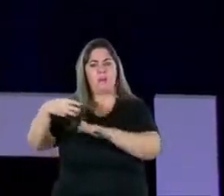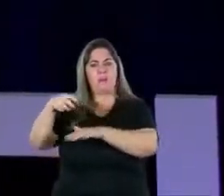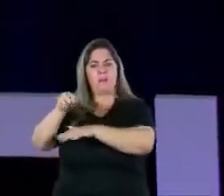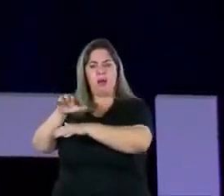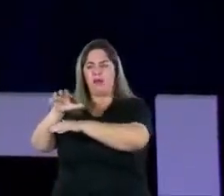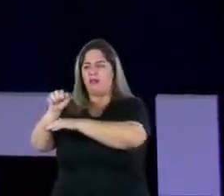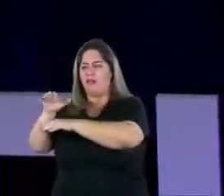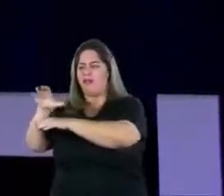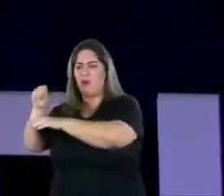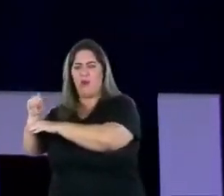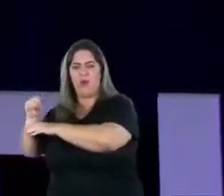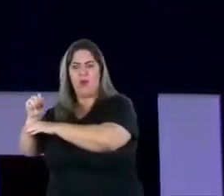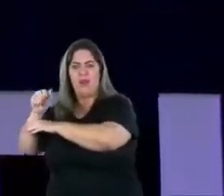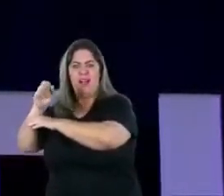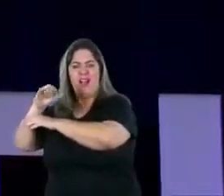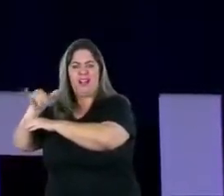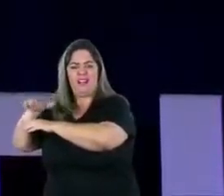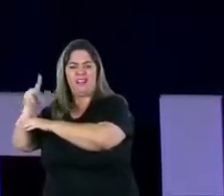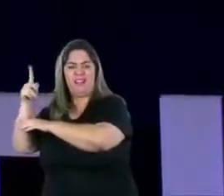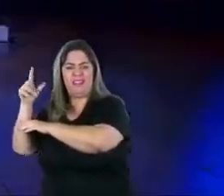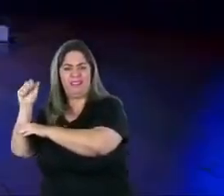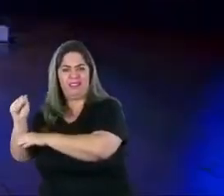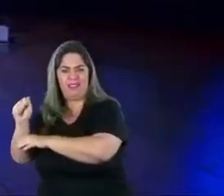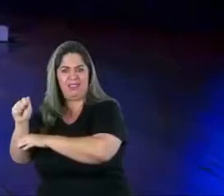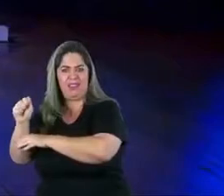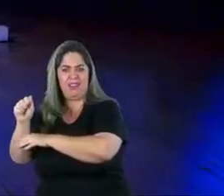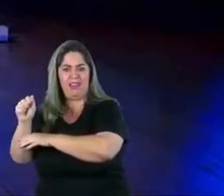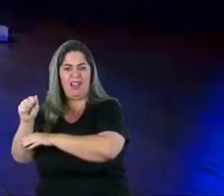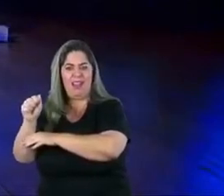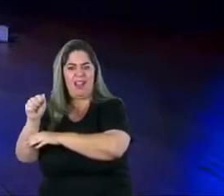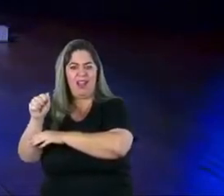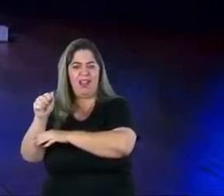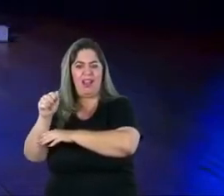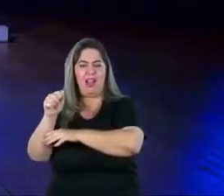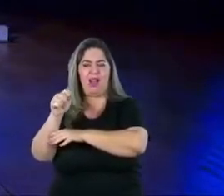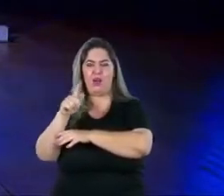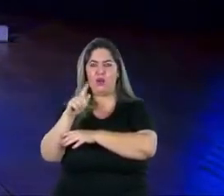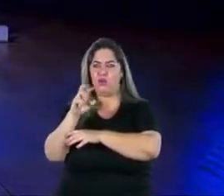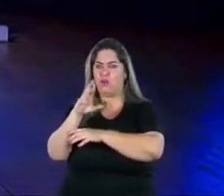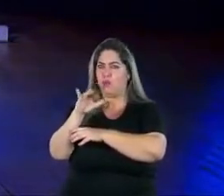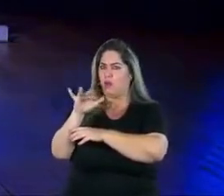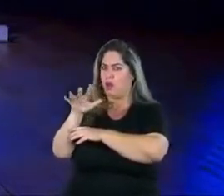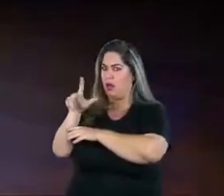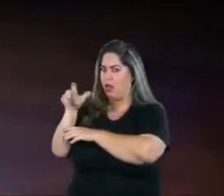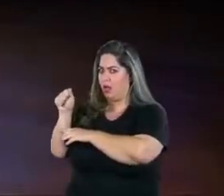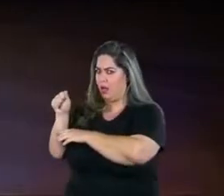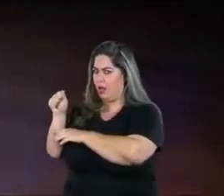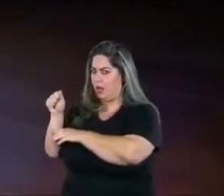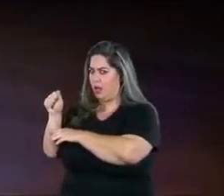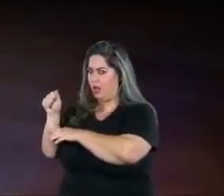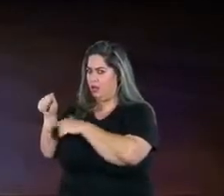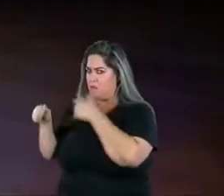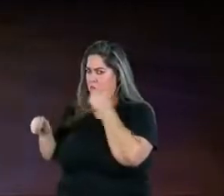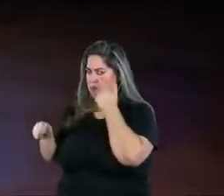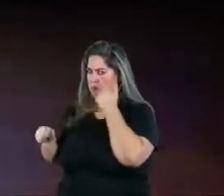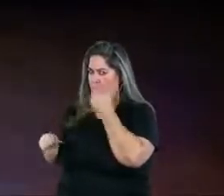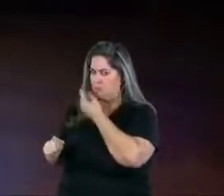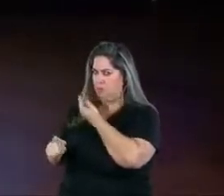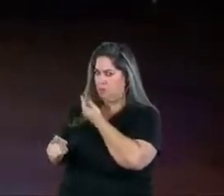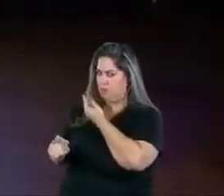né? Um gorila. Esse gorila está mais próximo do